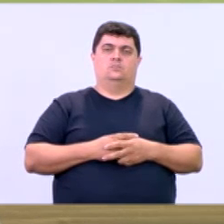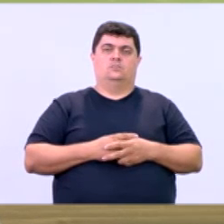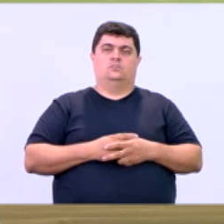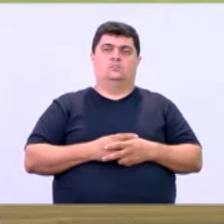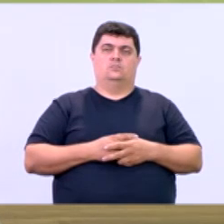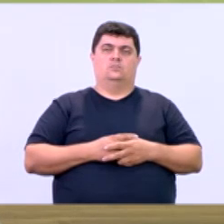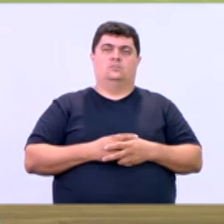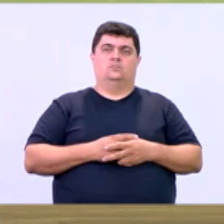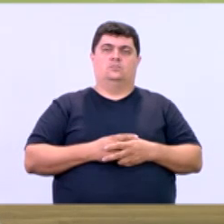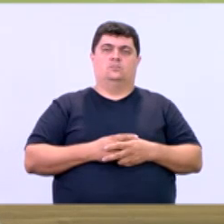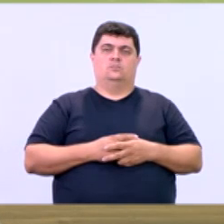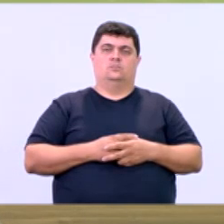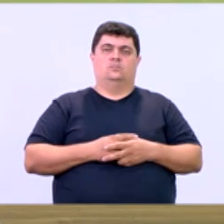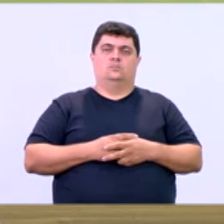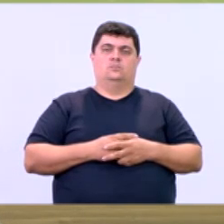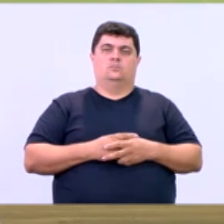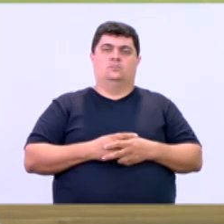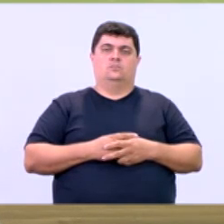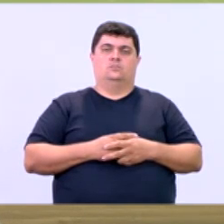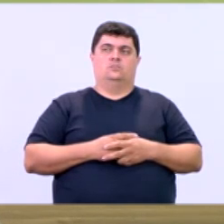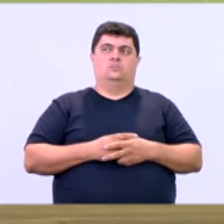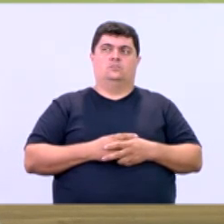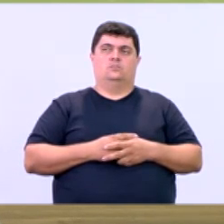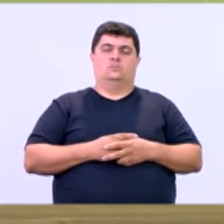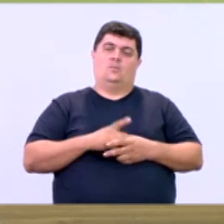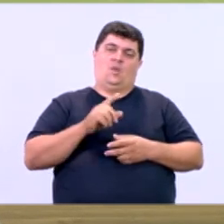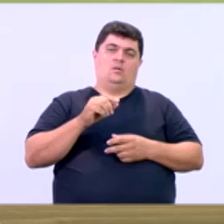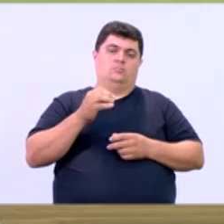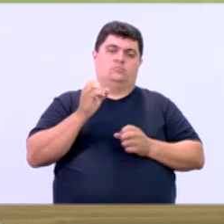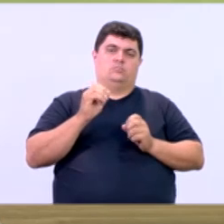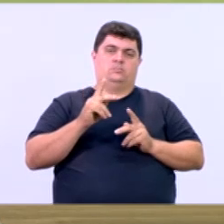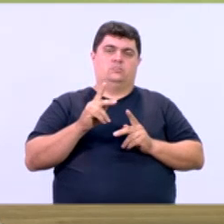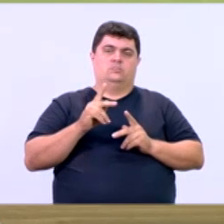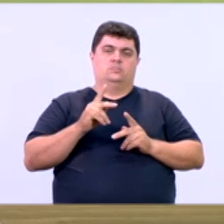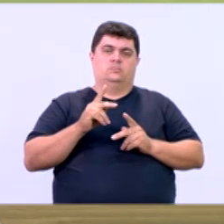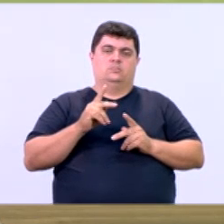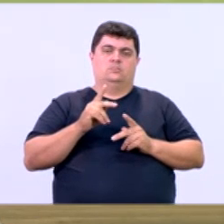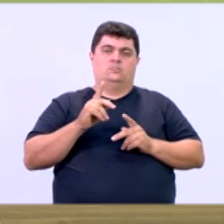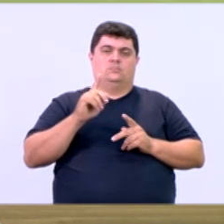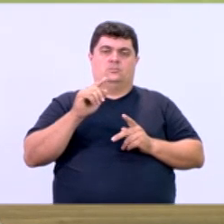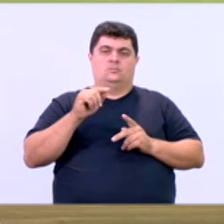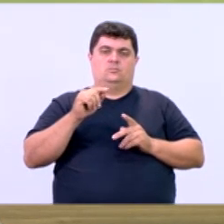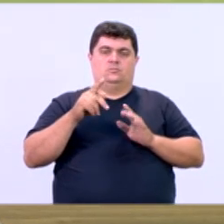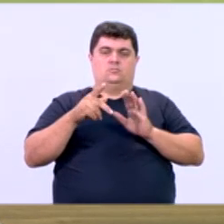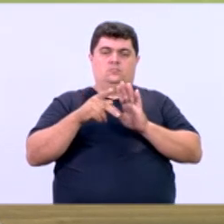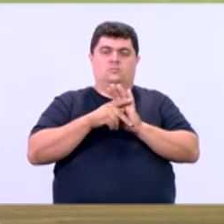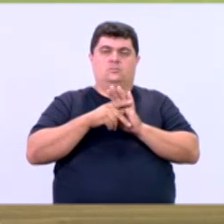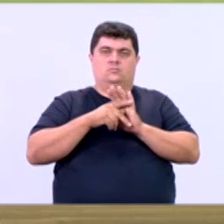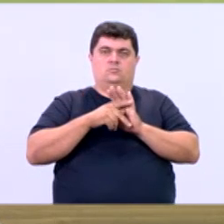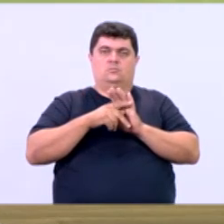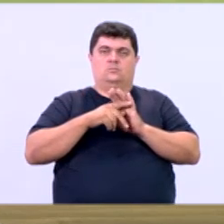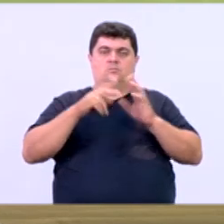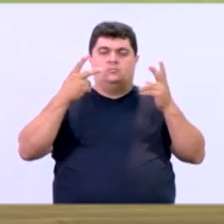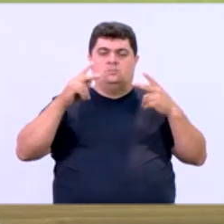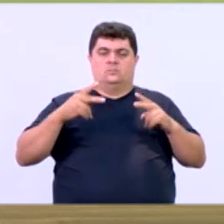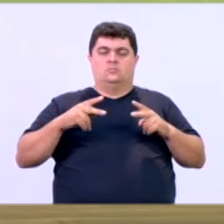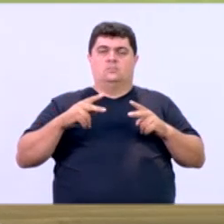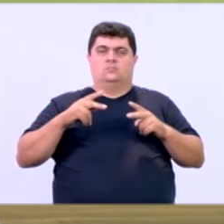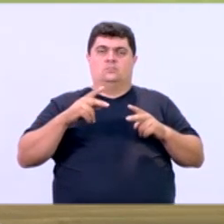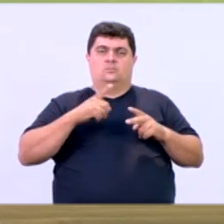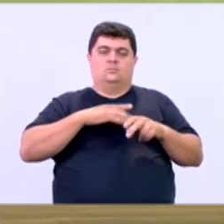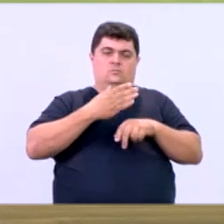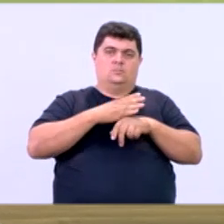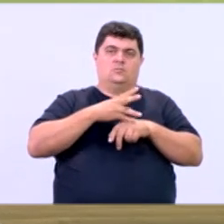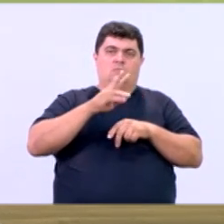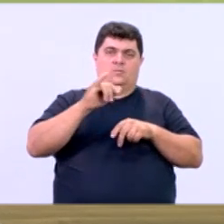tá? E bom, e é isso, tá? Então esse tipo de exercício é o tipo de exercício que vai